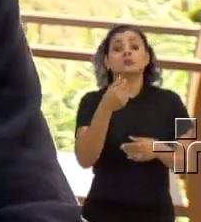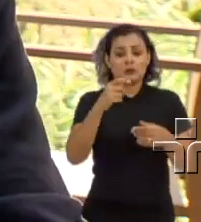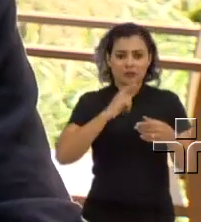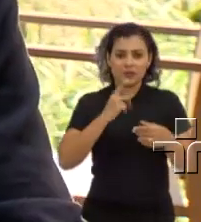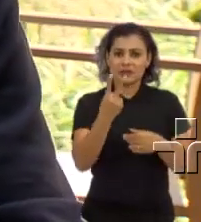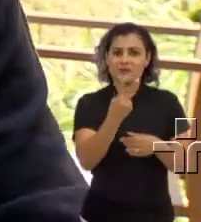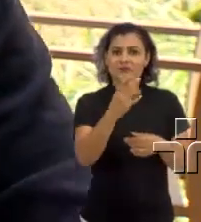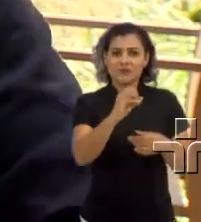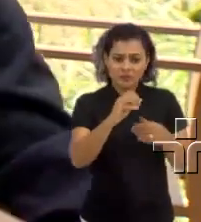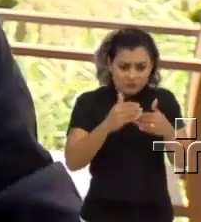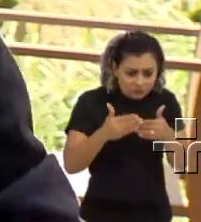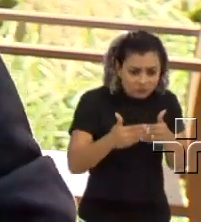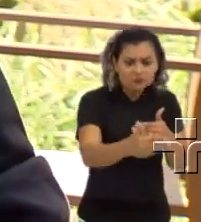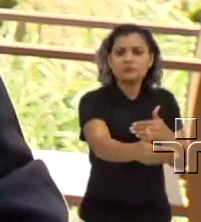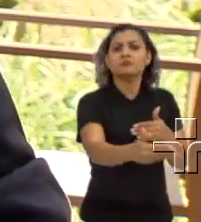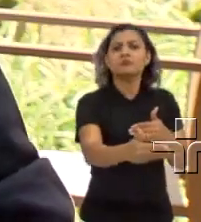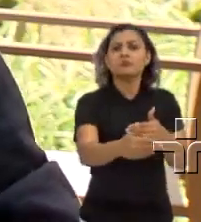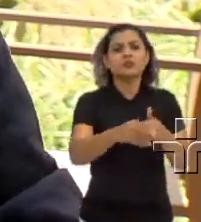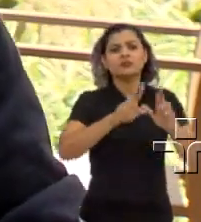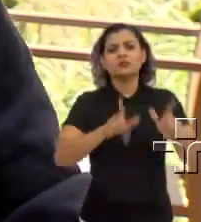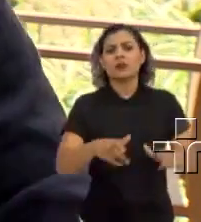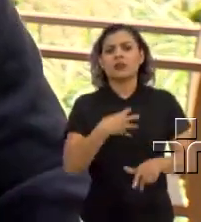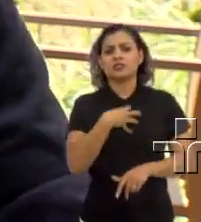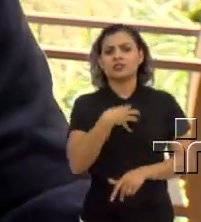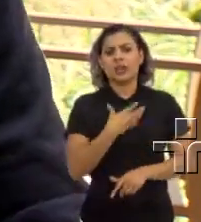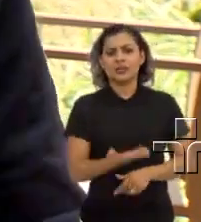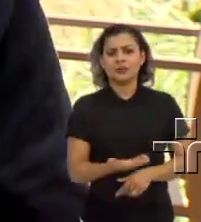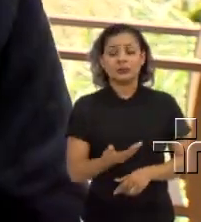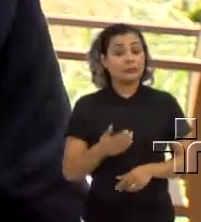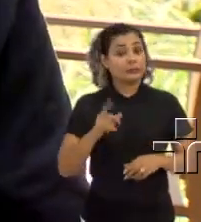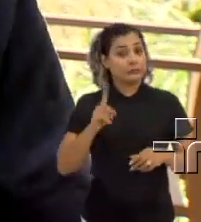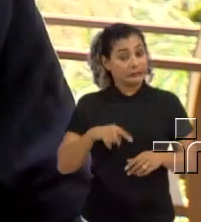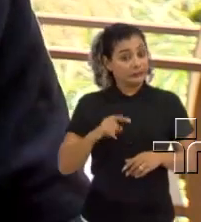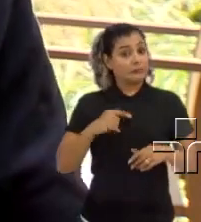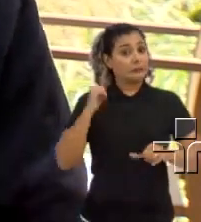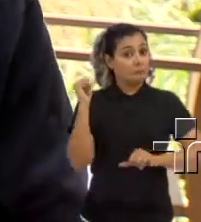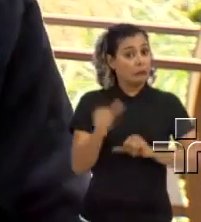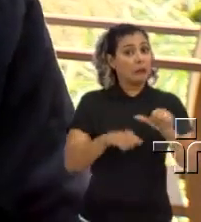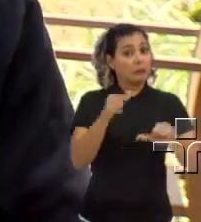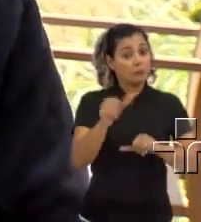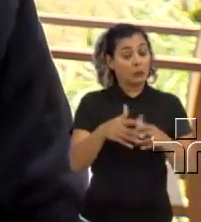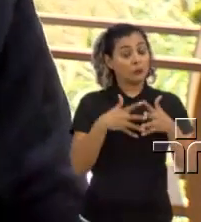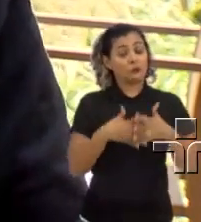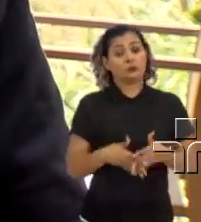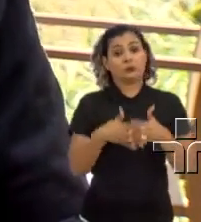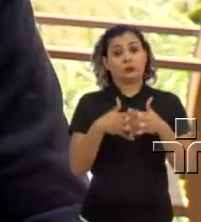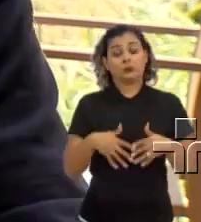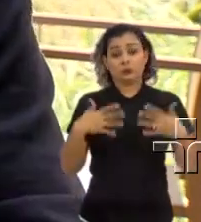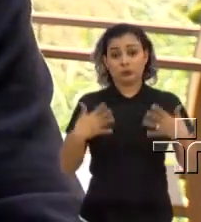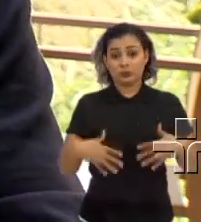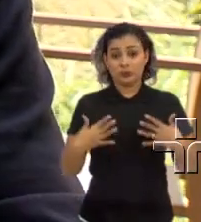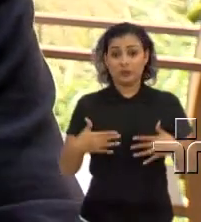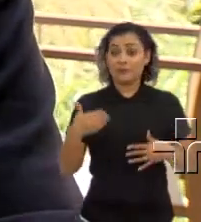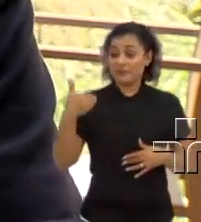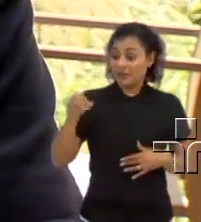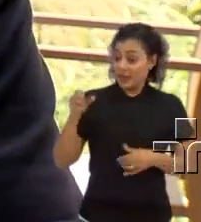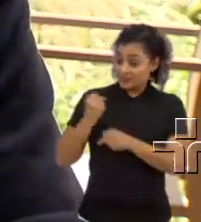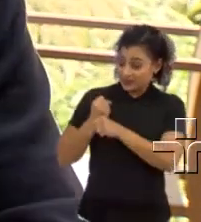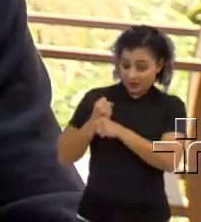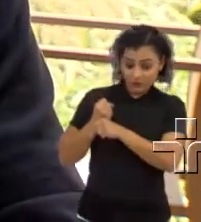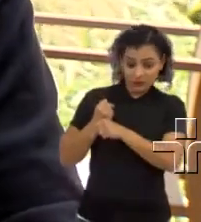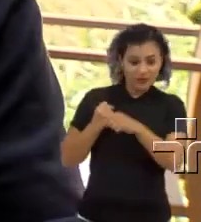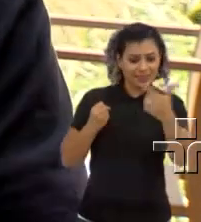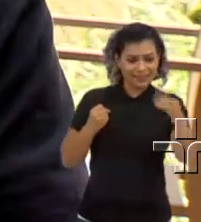falou que a geração alfa já é de outro jeito. É. Então, assim, é muita mudança, é muito complexo e as